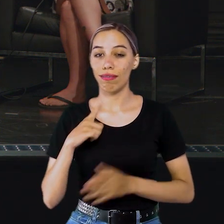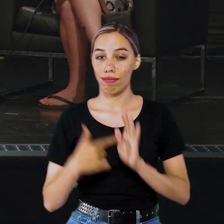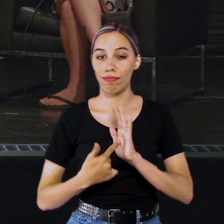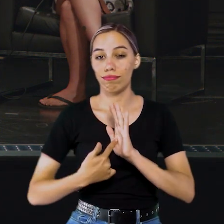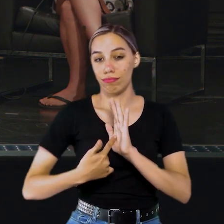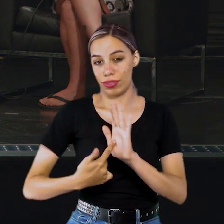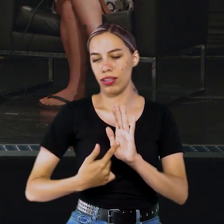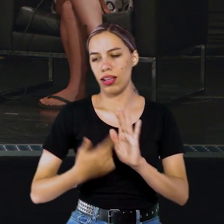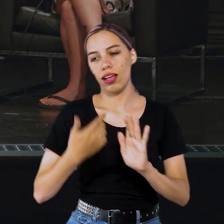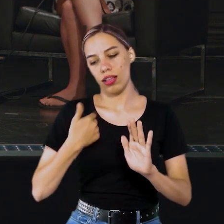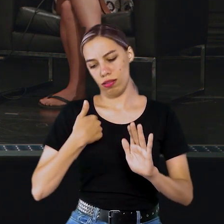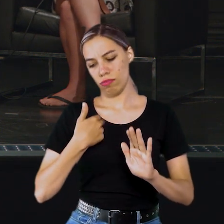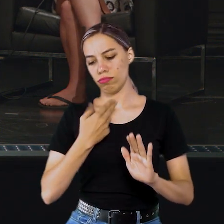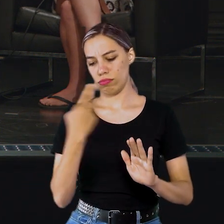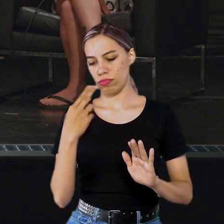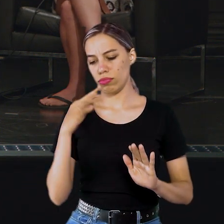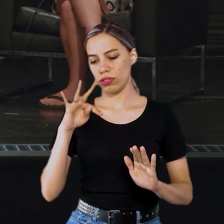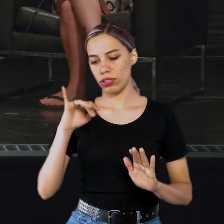eu sou Chai Suruí,